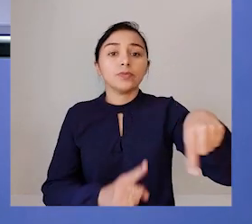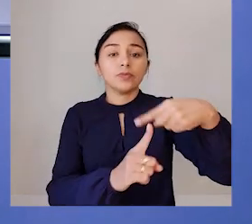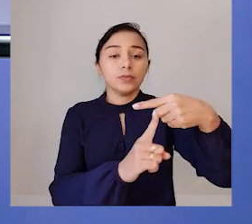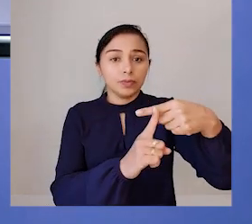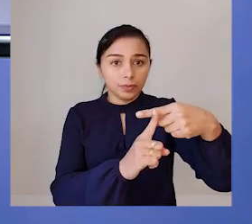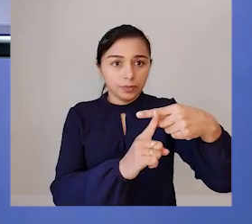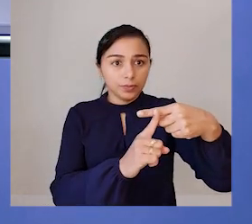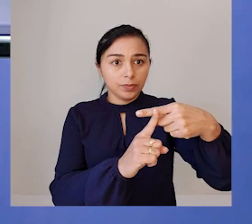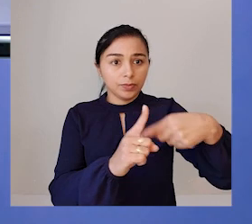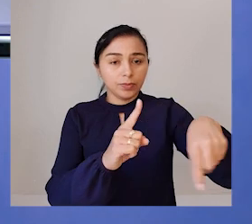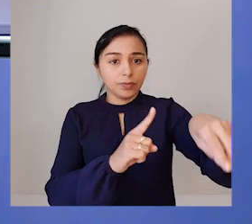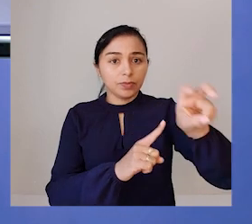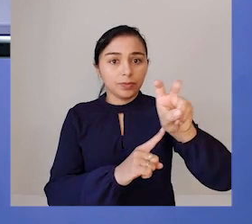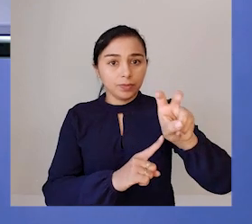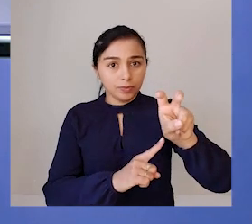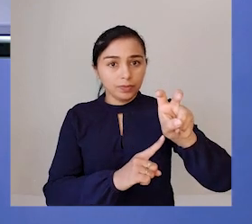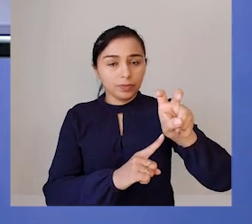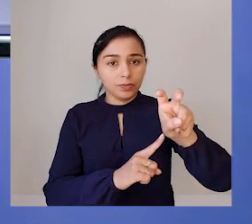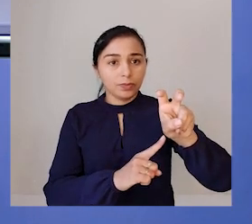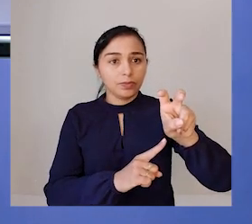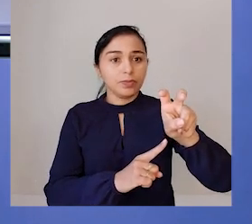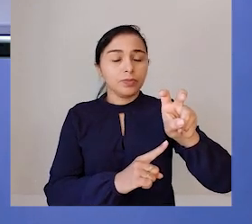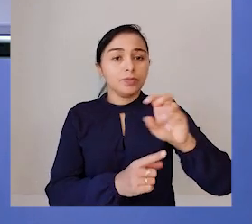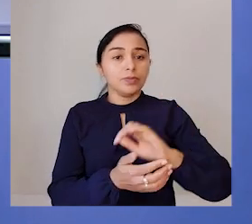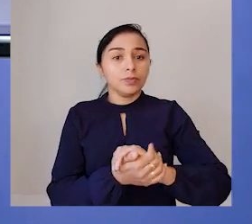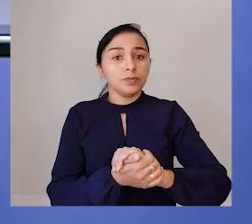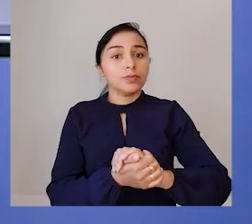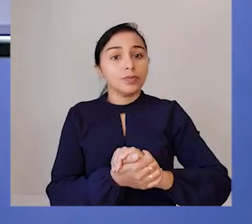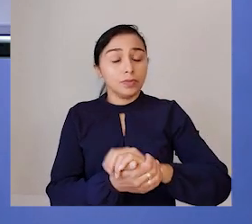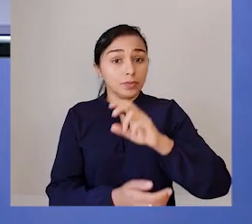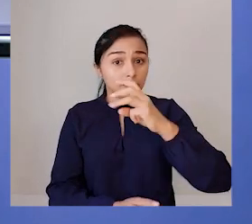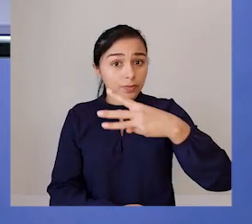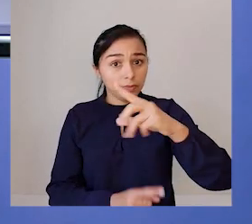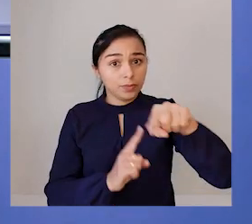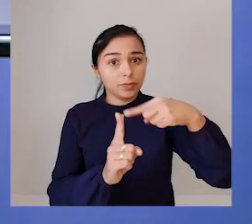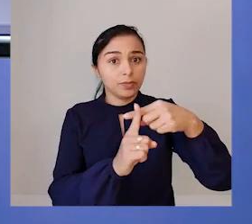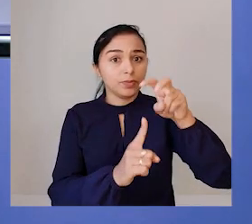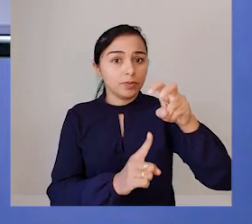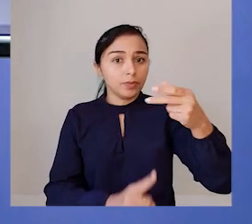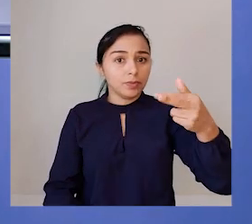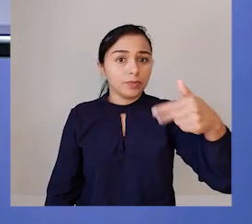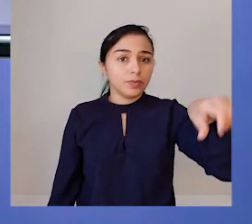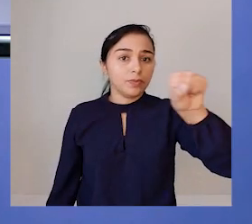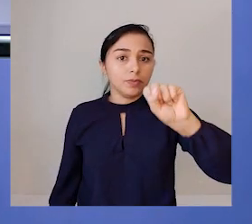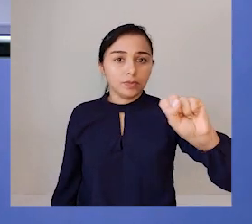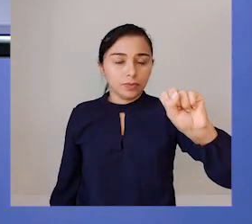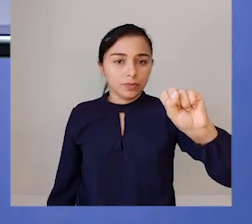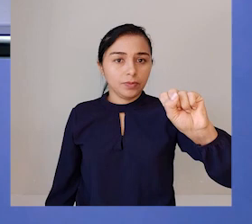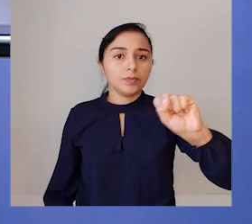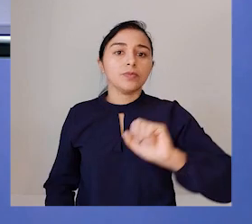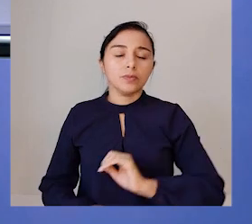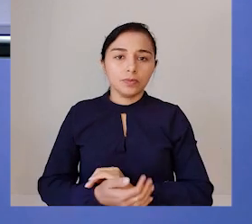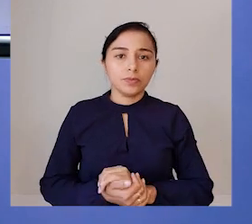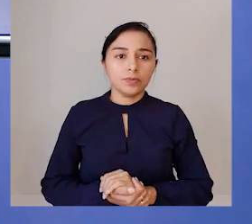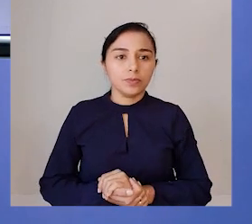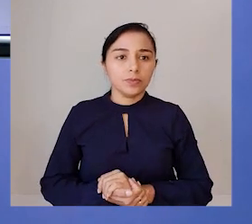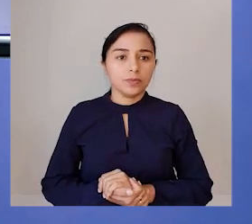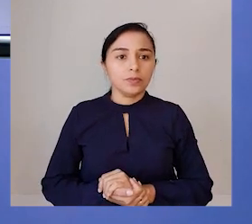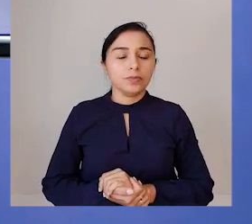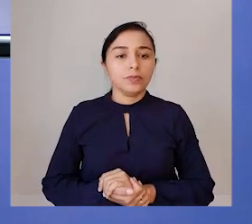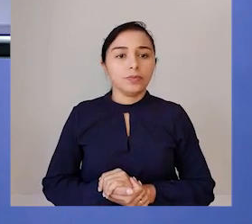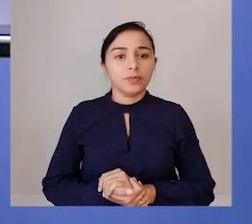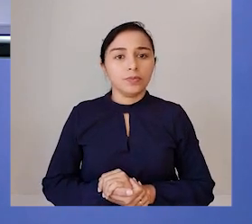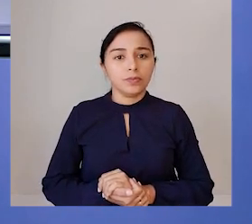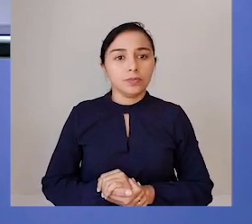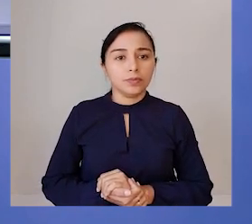3 você vai adicionar com o 5 e vai obter a nossa resposta, que é 8.